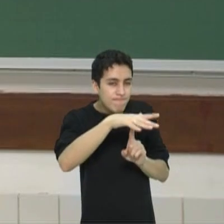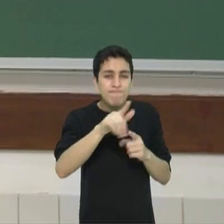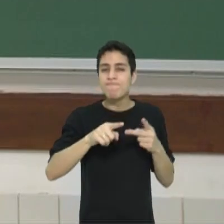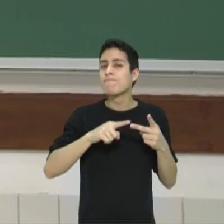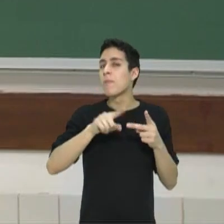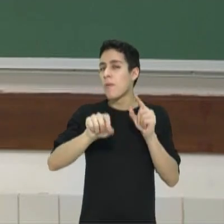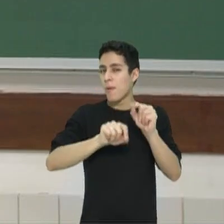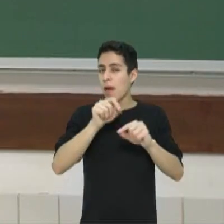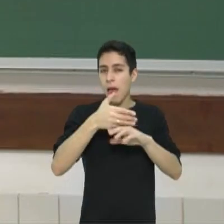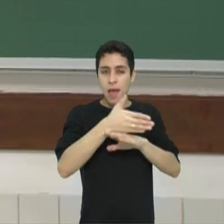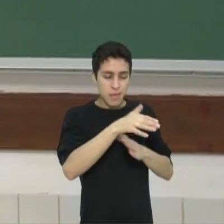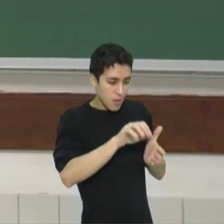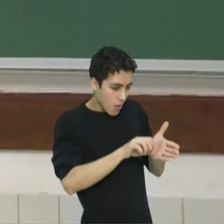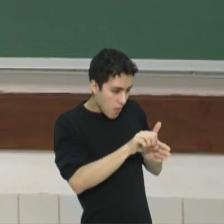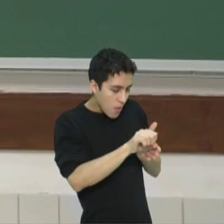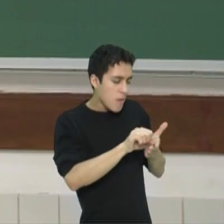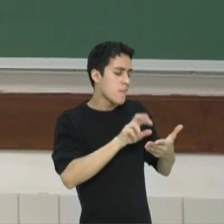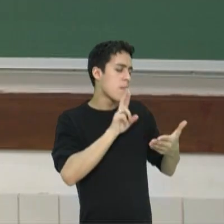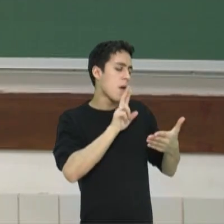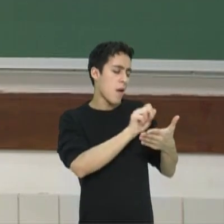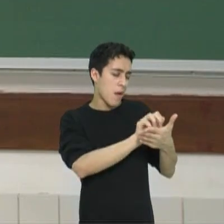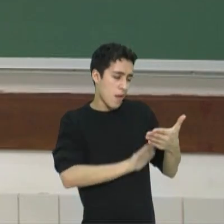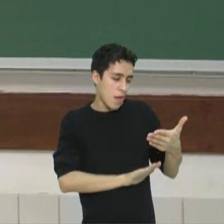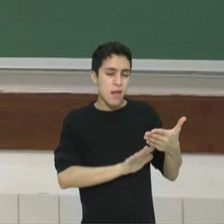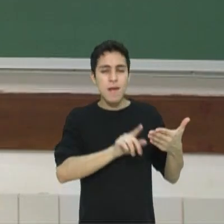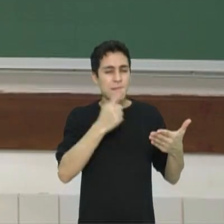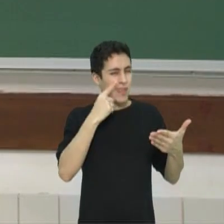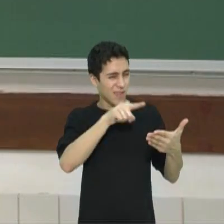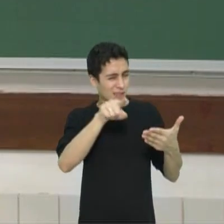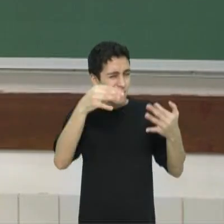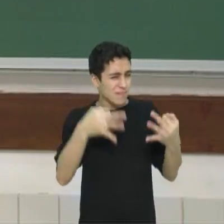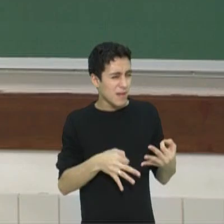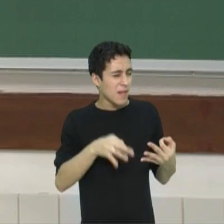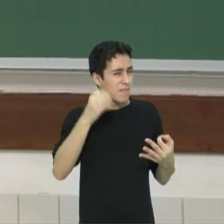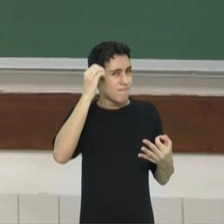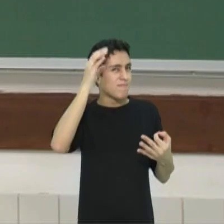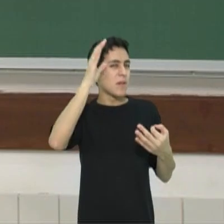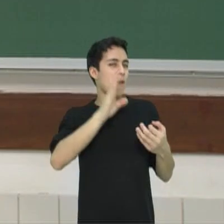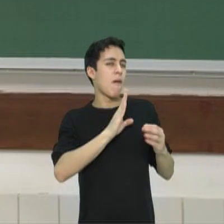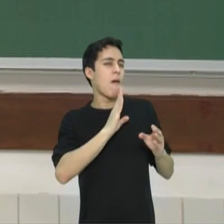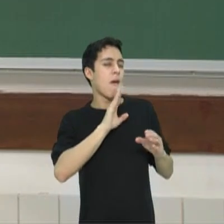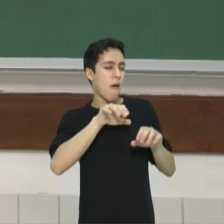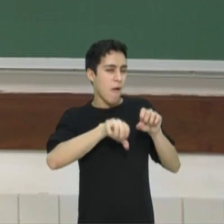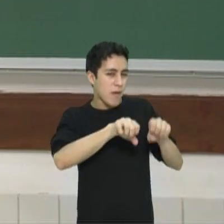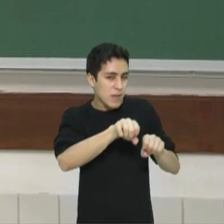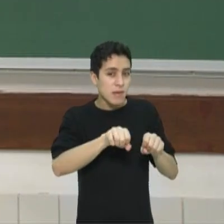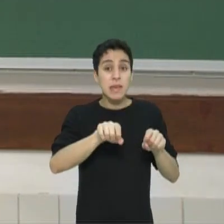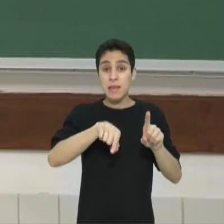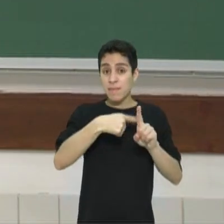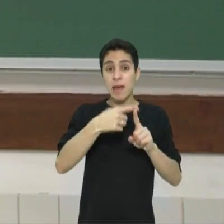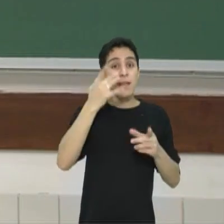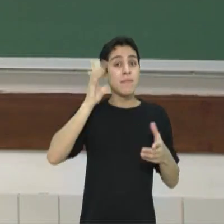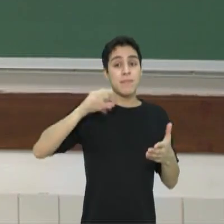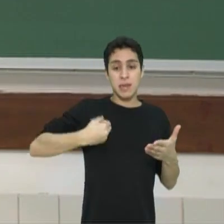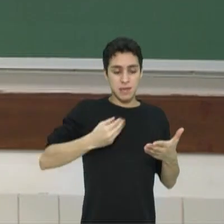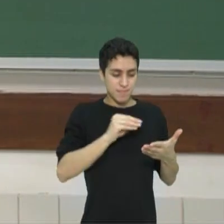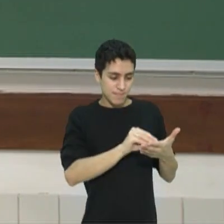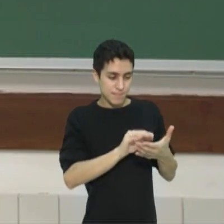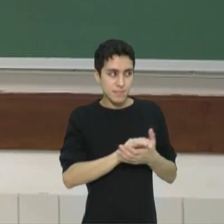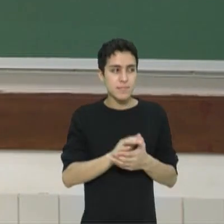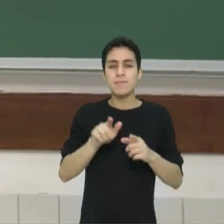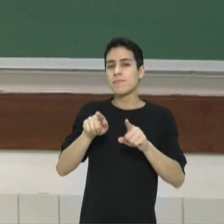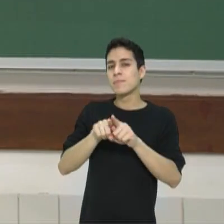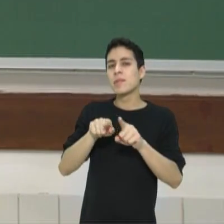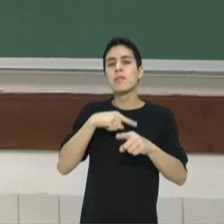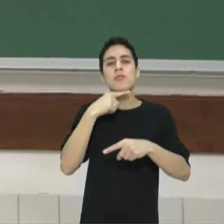acesse o Google classroom realiza as atividades que estamos reconhecimento e registre a sua presença terceiro tire dúvidas com